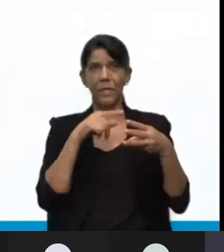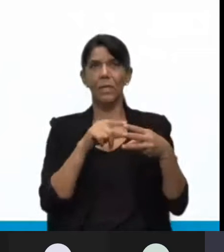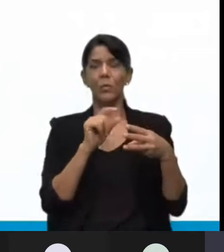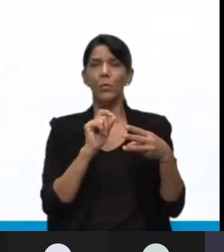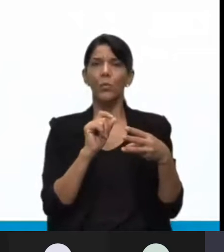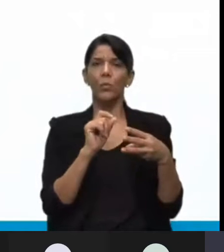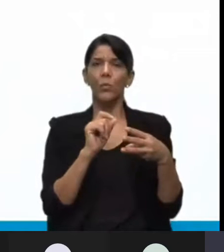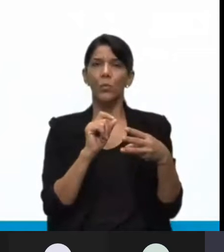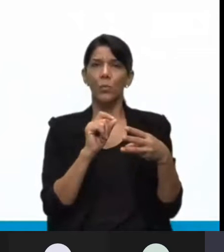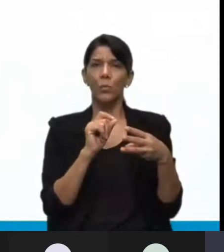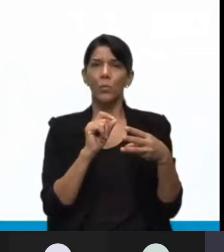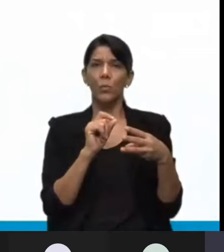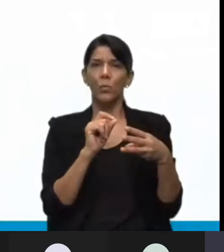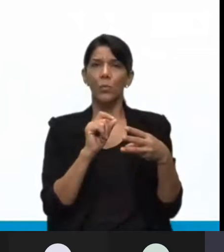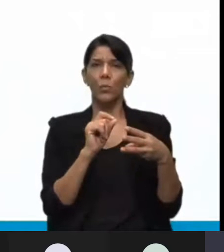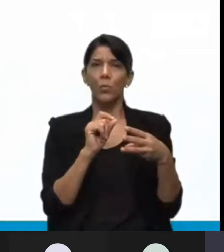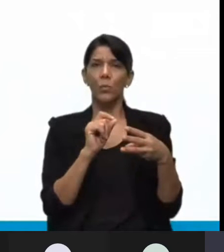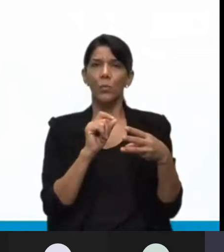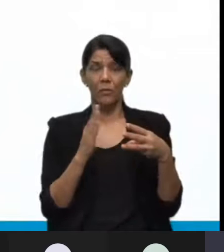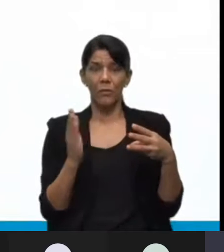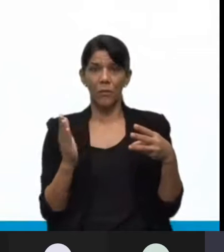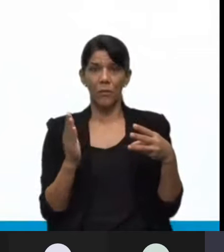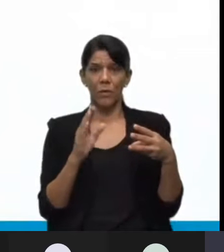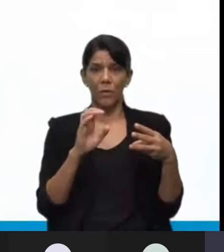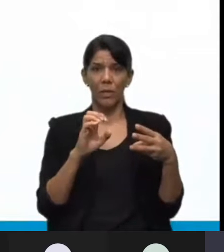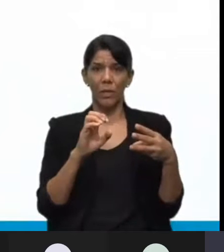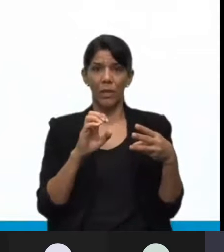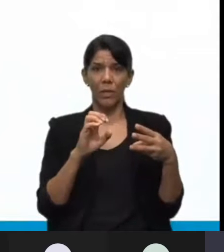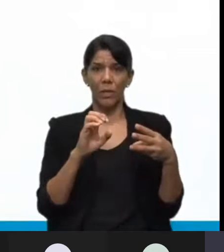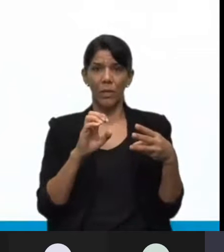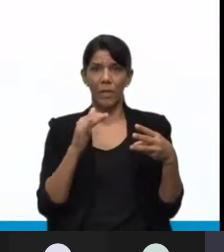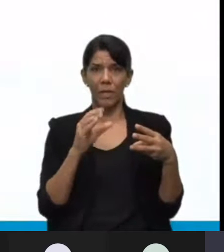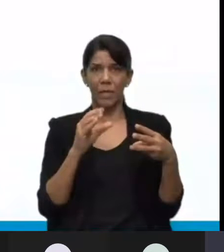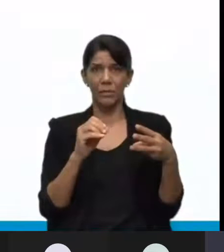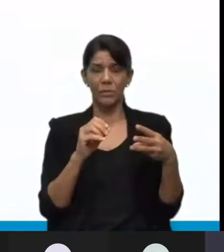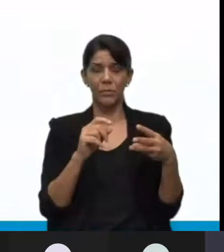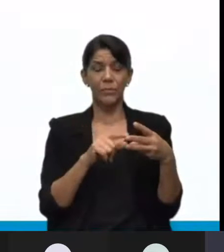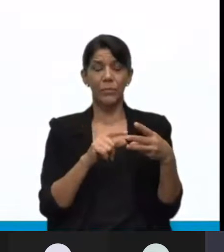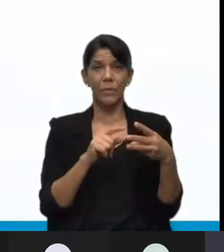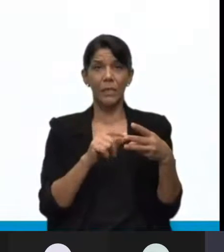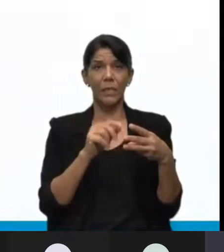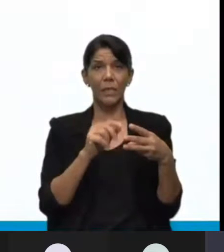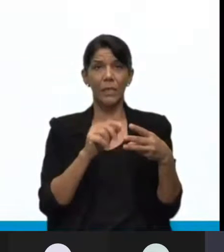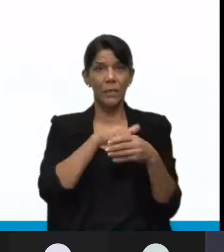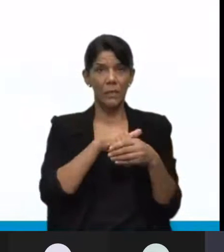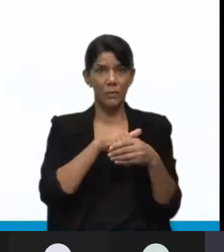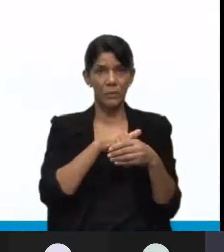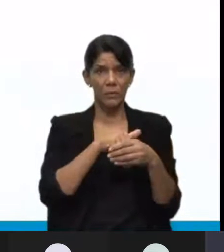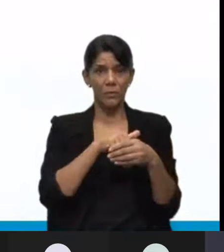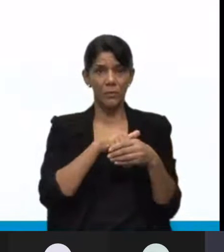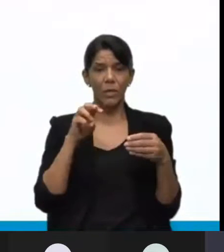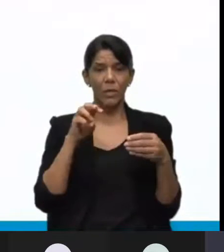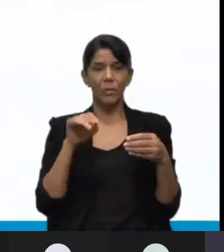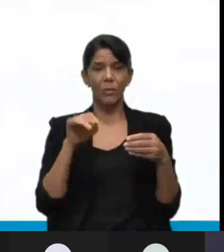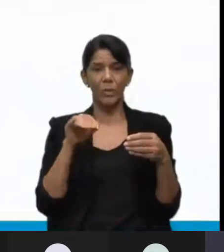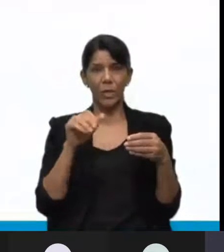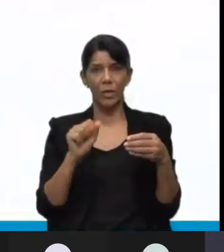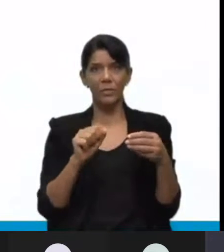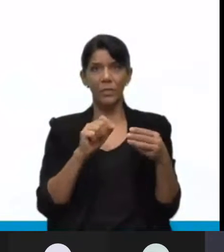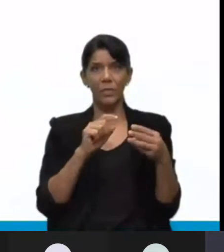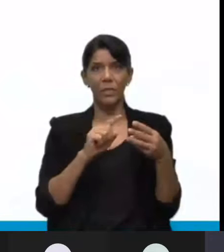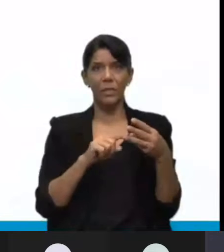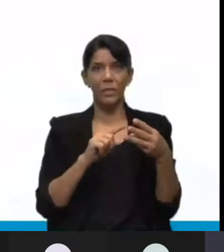quê? Aqui, essa mais externa, que é o meu epicárdio, a minha mais interna aqui, que vai ser o miocárdio,